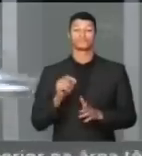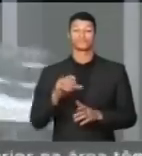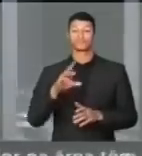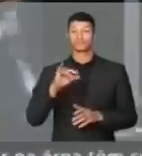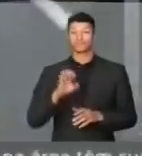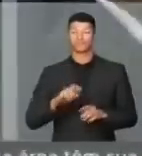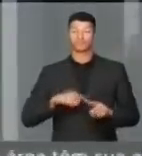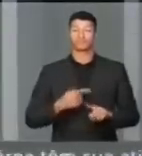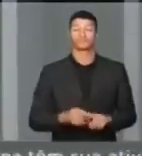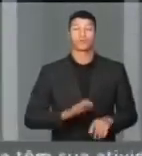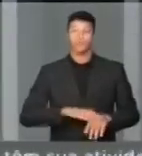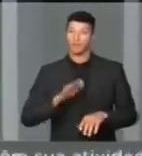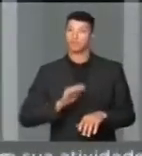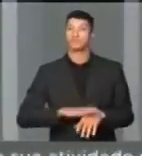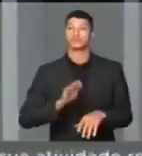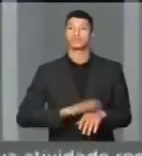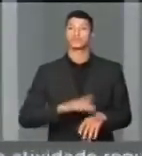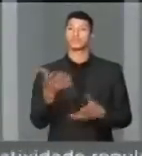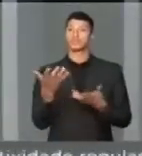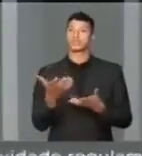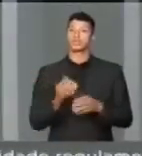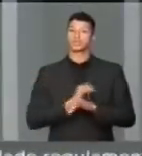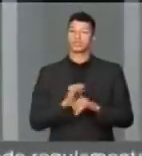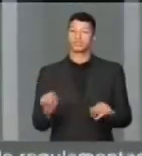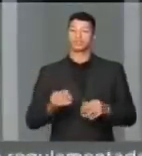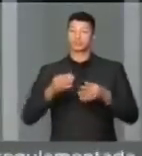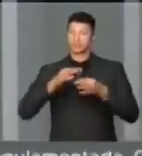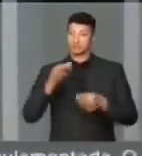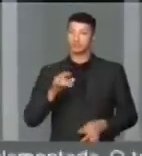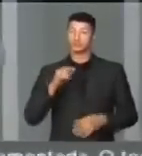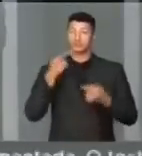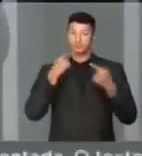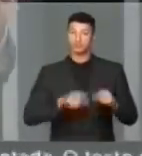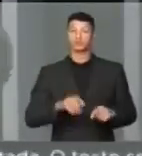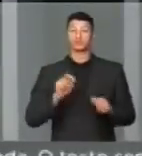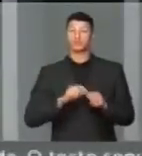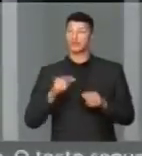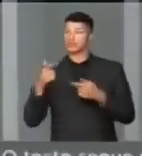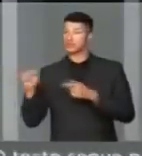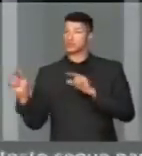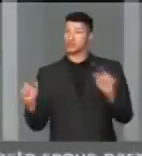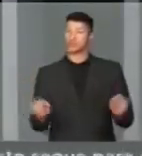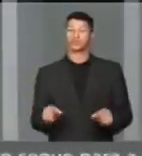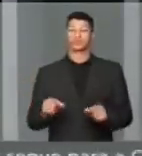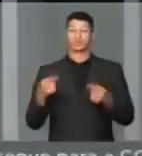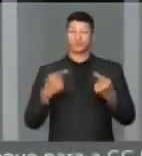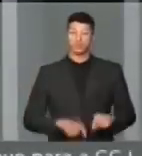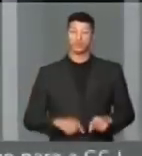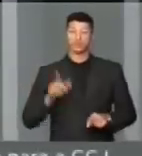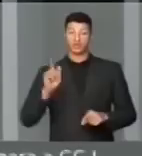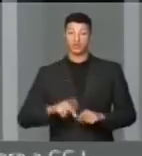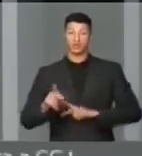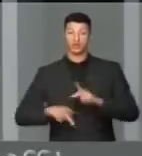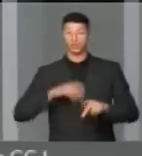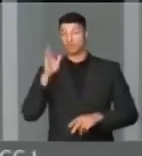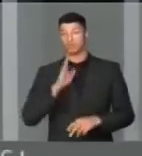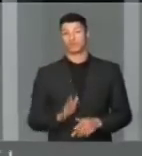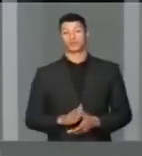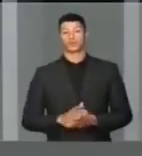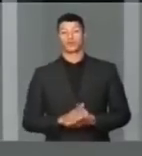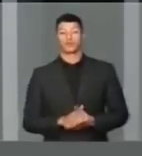crise aumentando cada vez mais e ela querendo dizer um discurso que a oposição faz isso, faz aquilo. A oposição é o povo